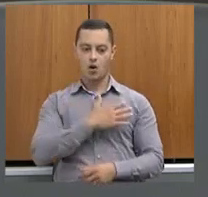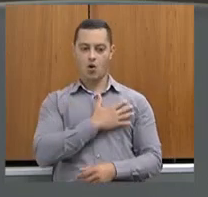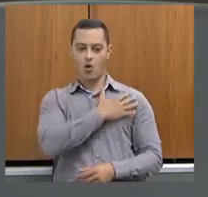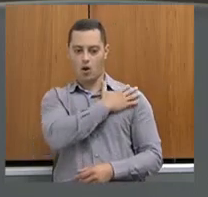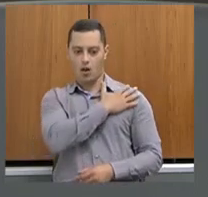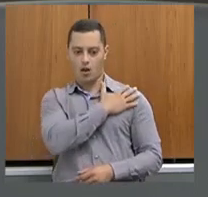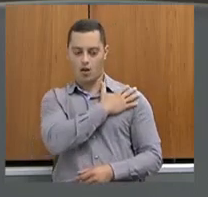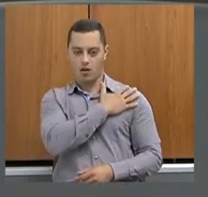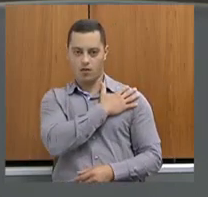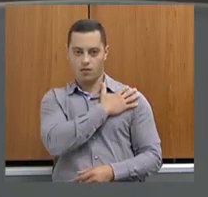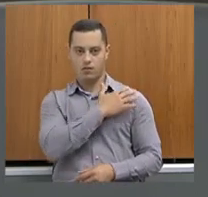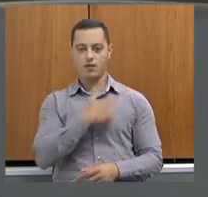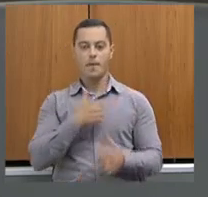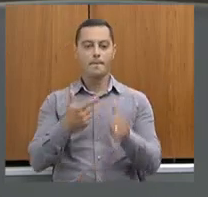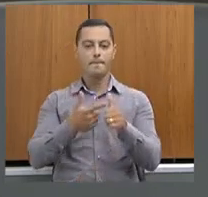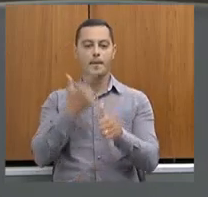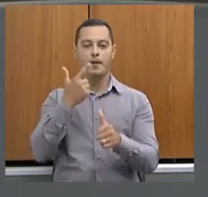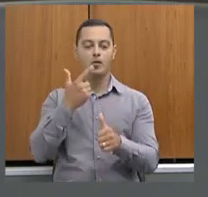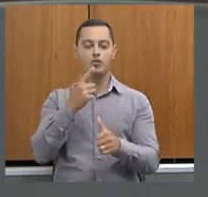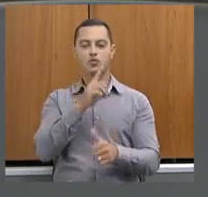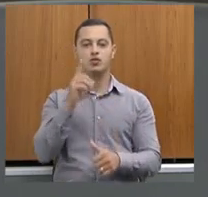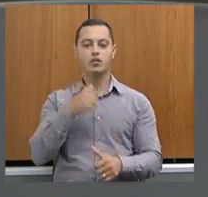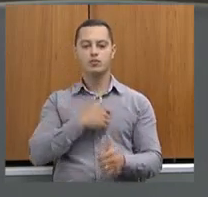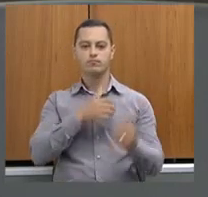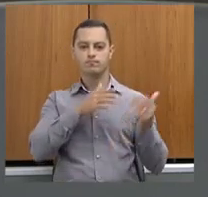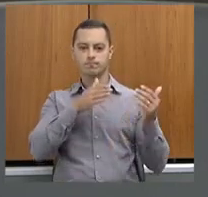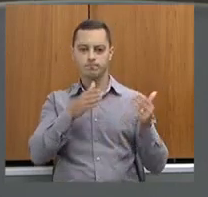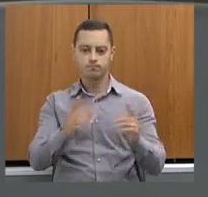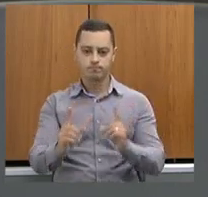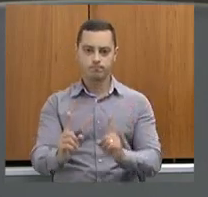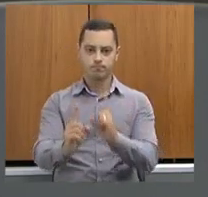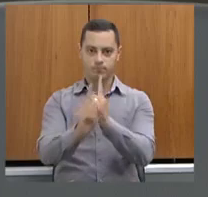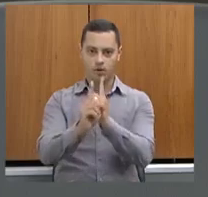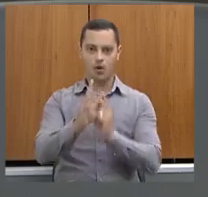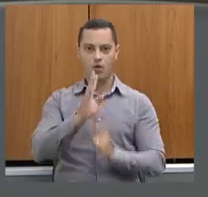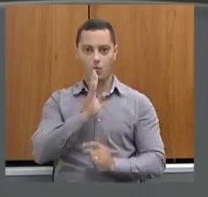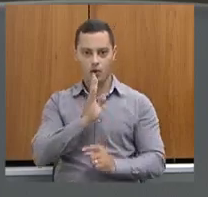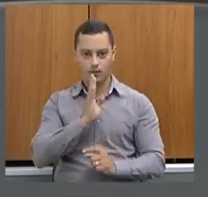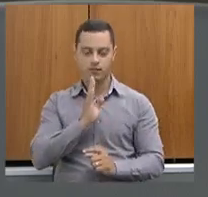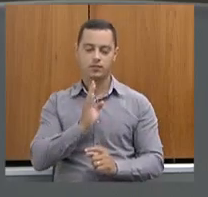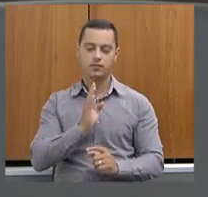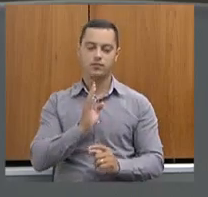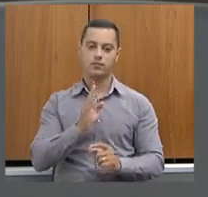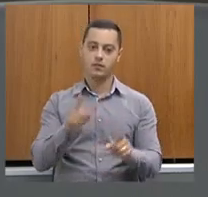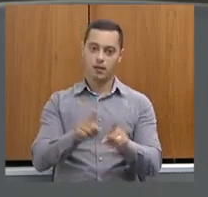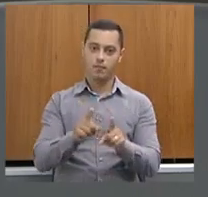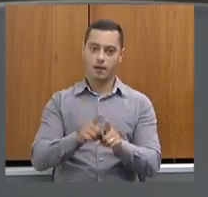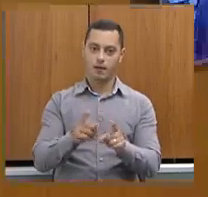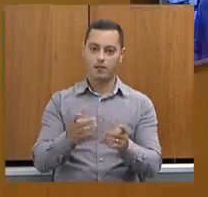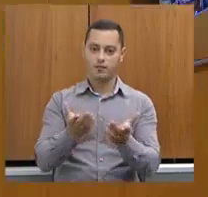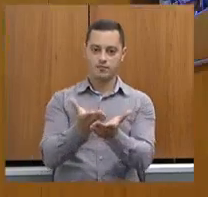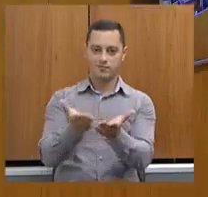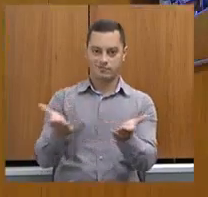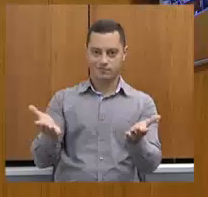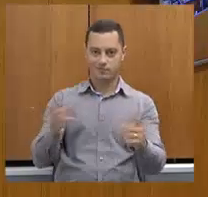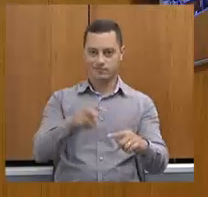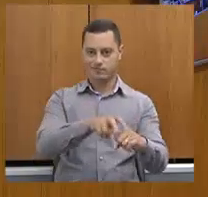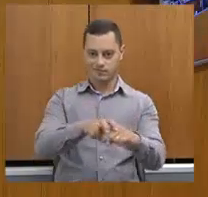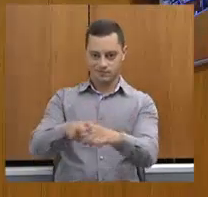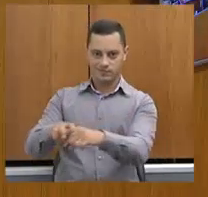dia que eu cheguei nessa casa eu logo conheci conheci também os companheiros aqui a Jordana